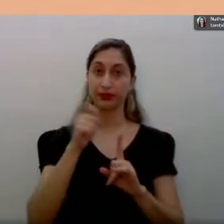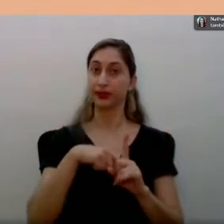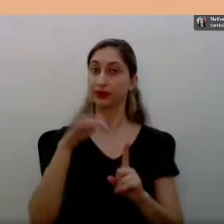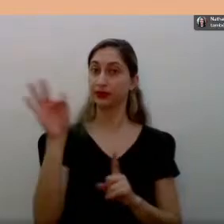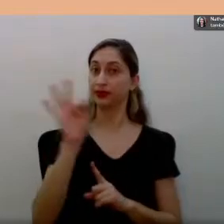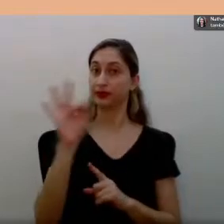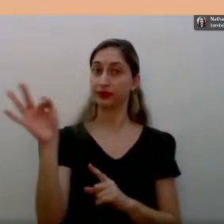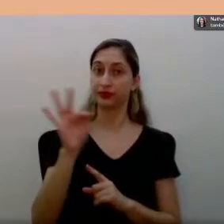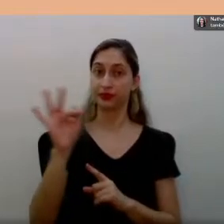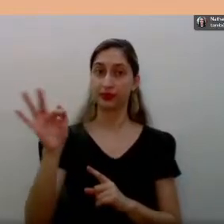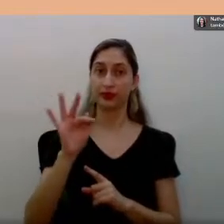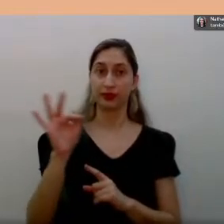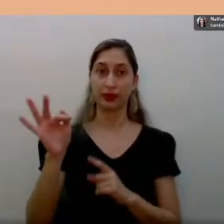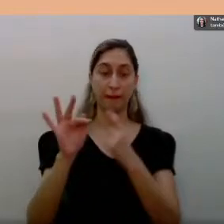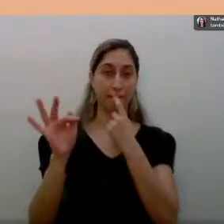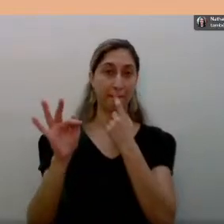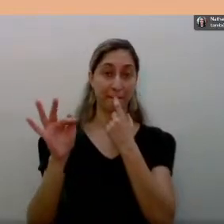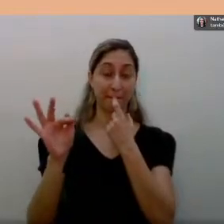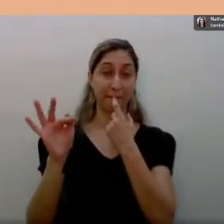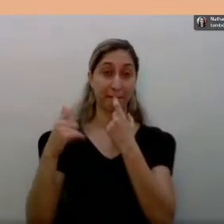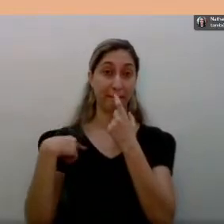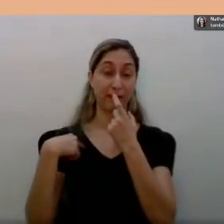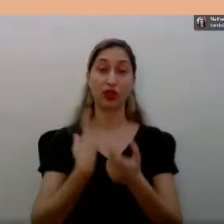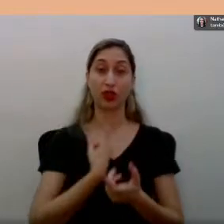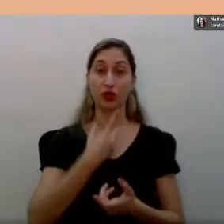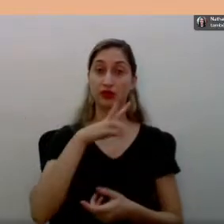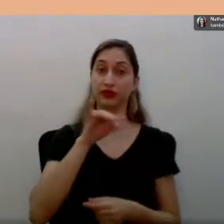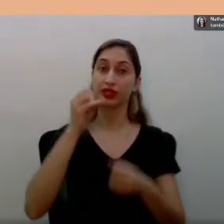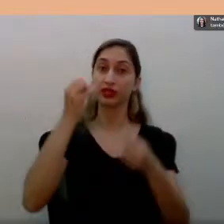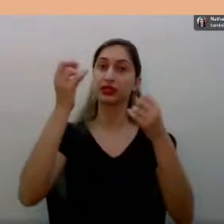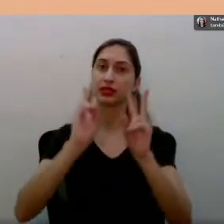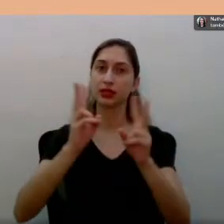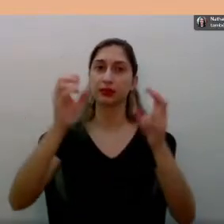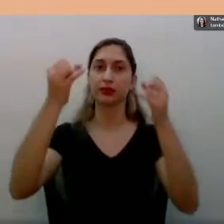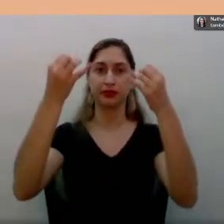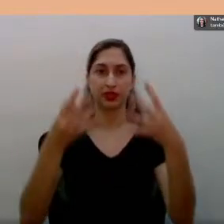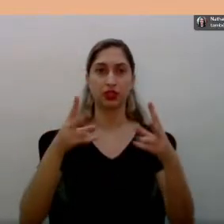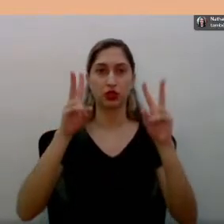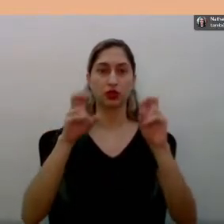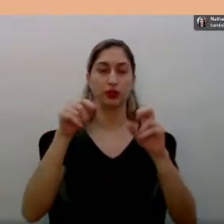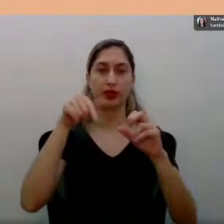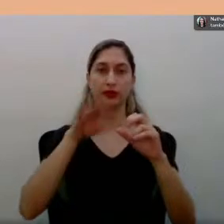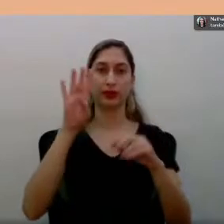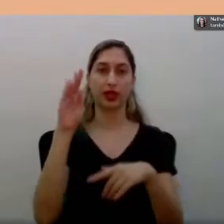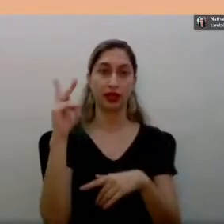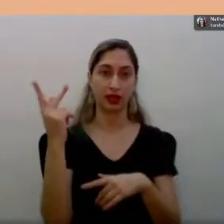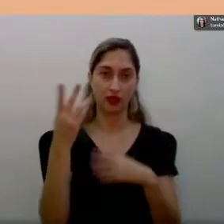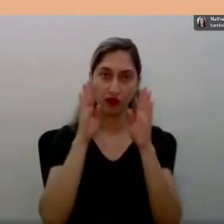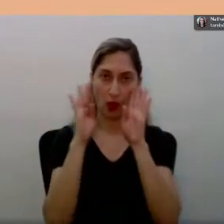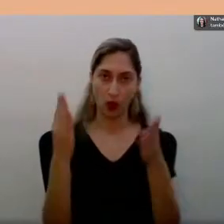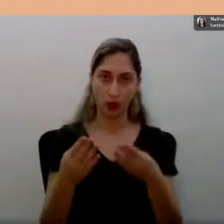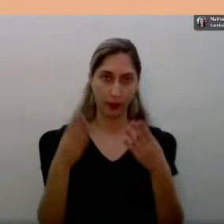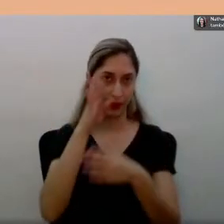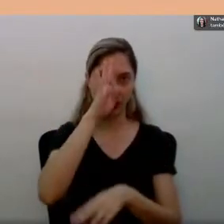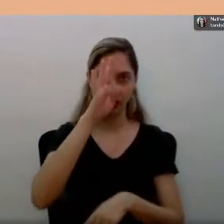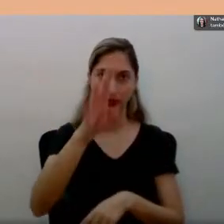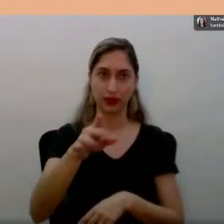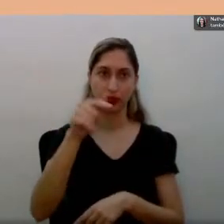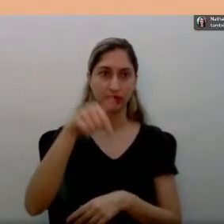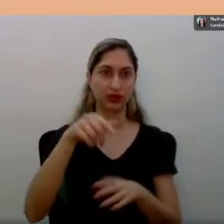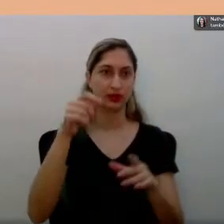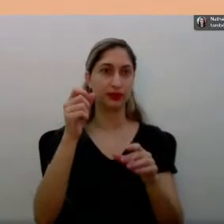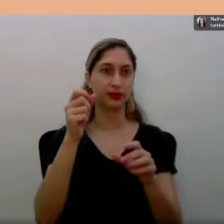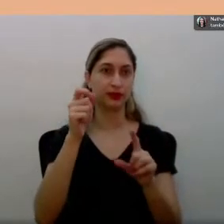lives tem vão ter a ver com assuntos voltados à nossa cidade tá então é que estão dentro da